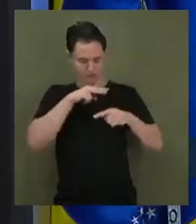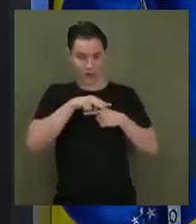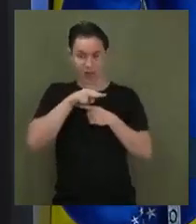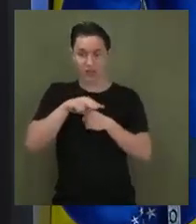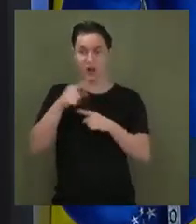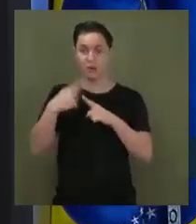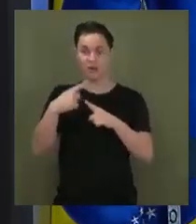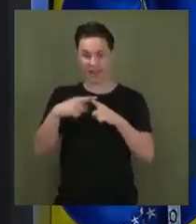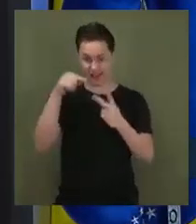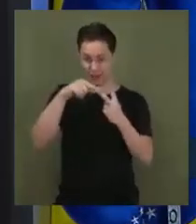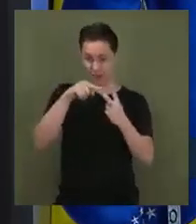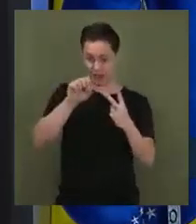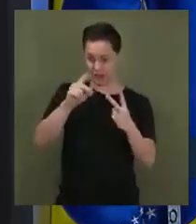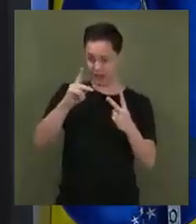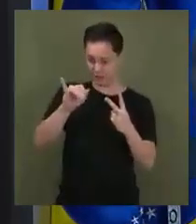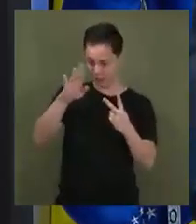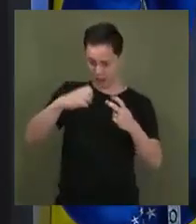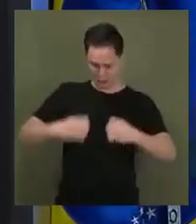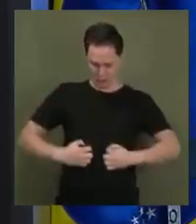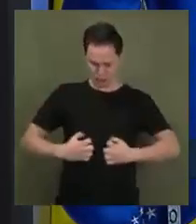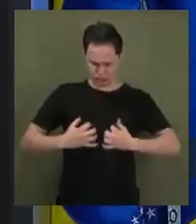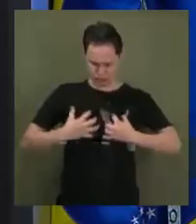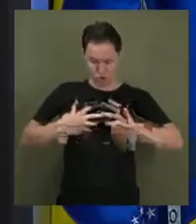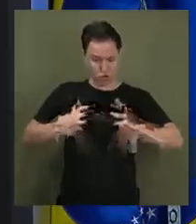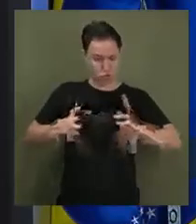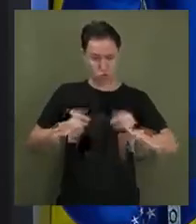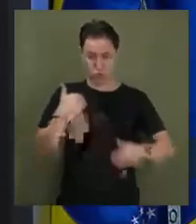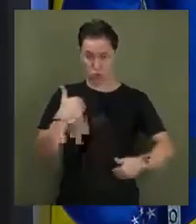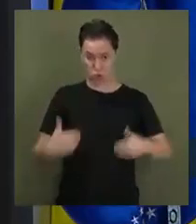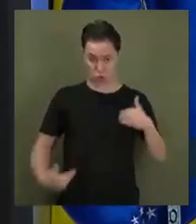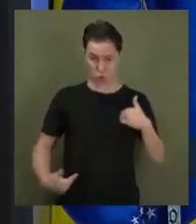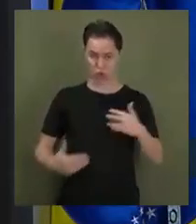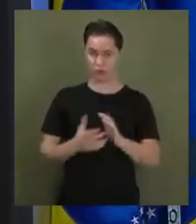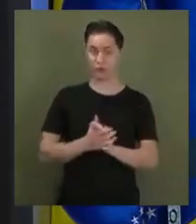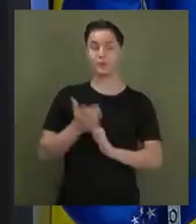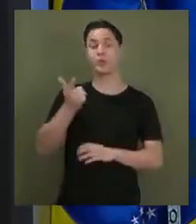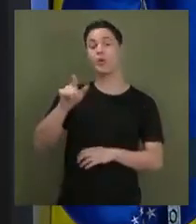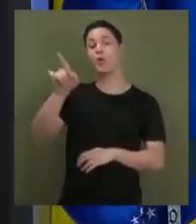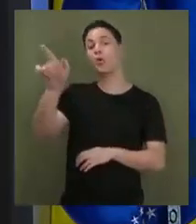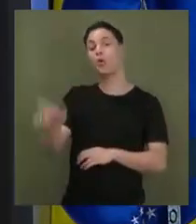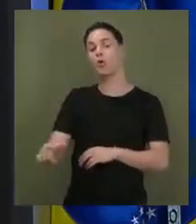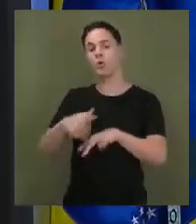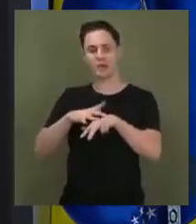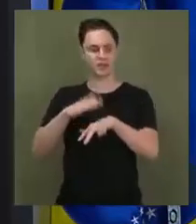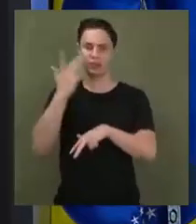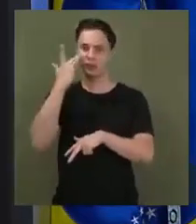em todos os órgãos. Aqui, outro paciente não sabia que tinha, fez